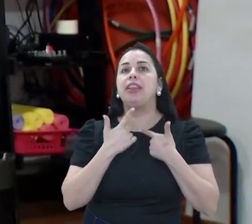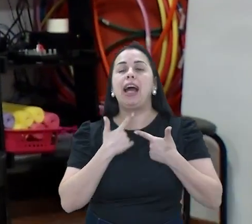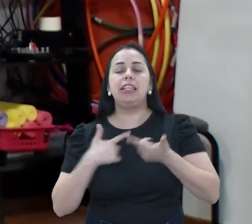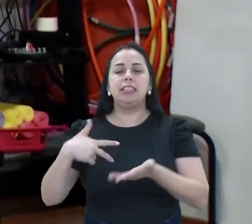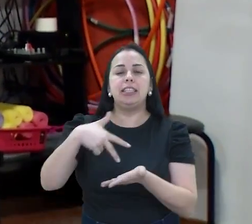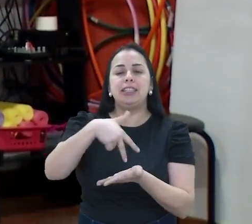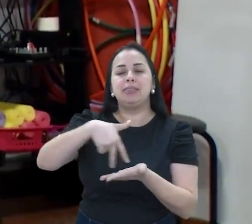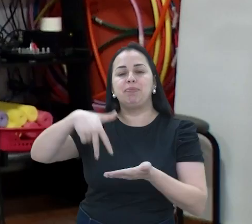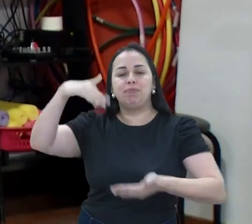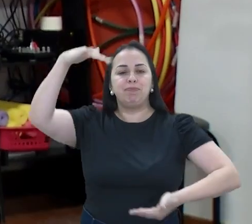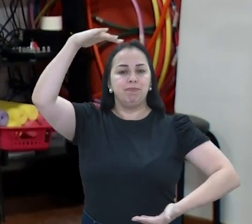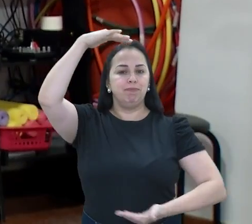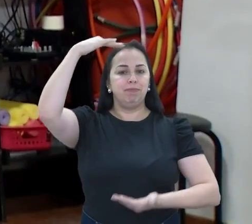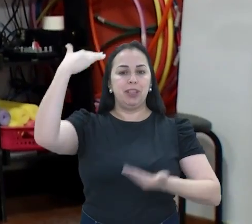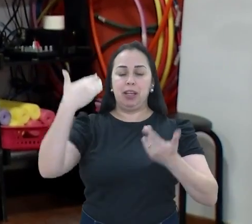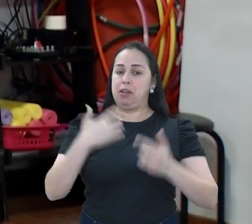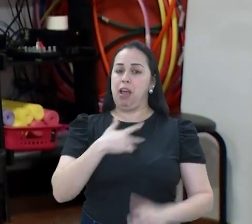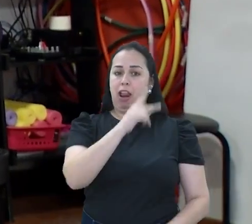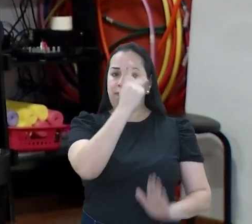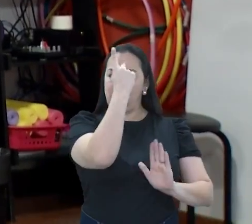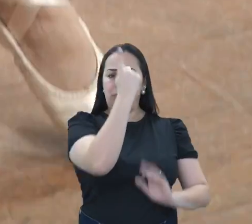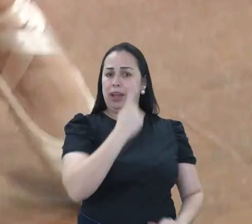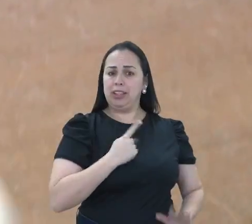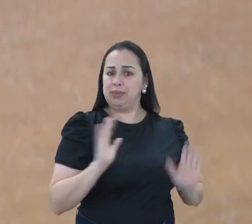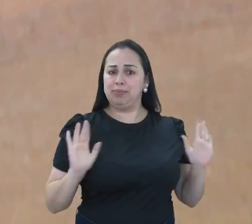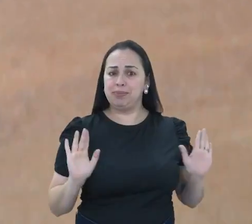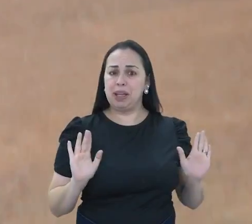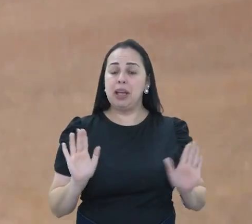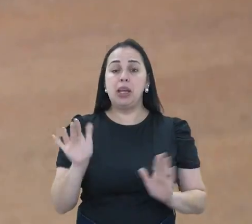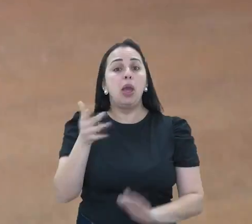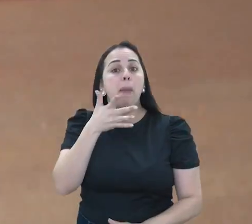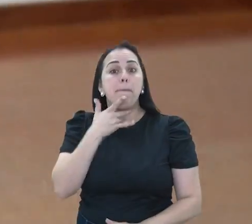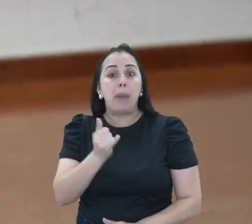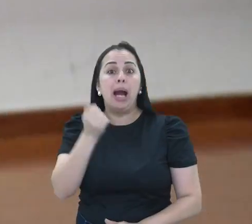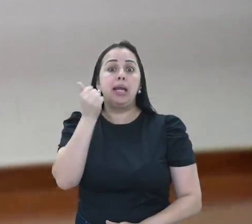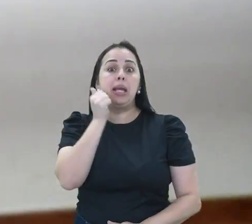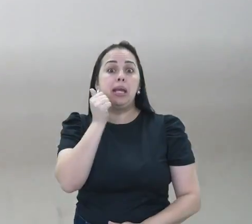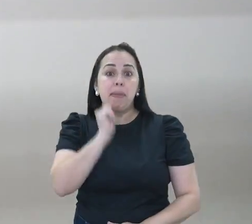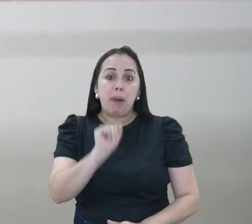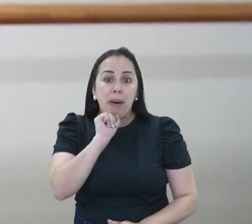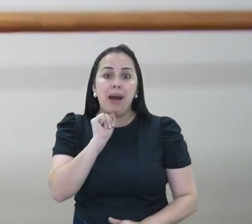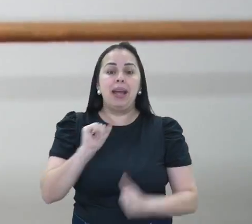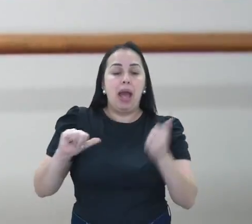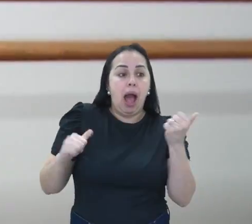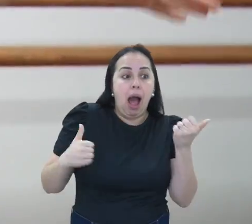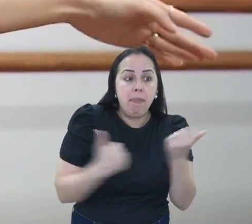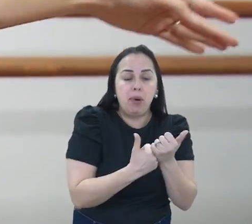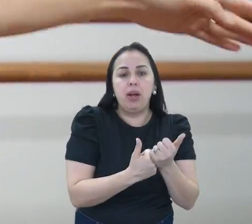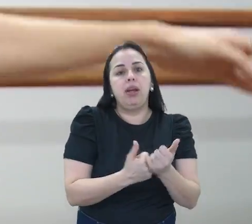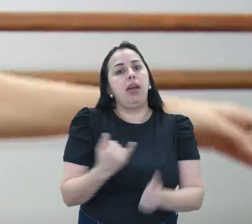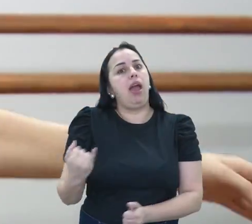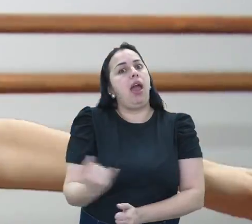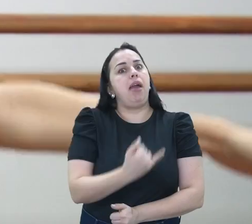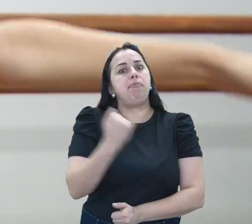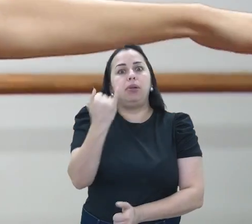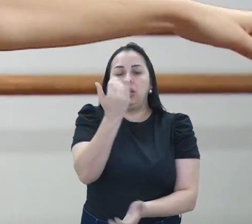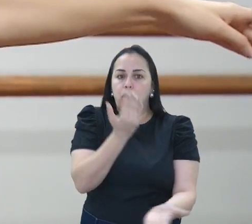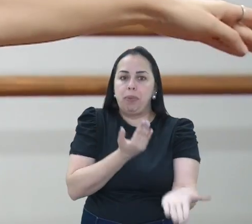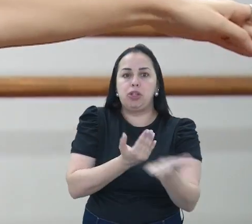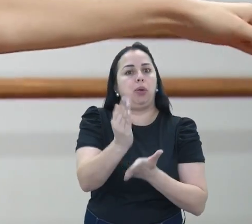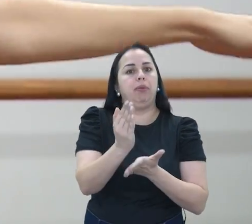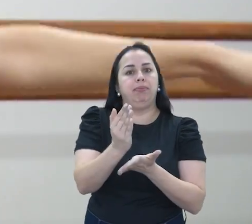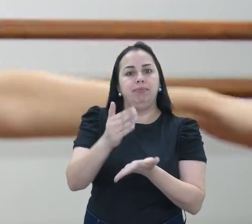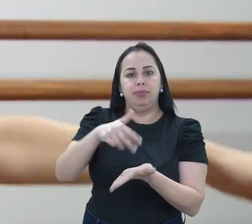de começar a dançar veio por vontade própria. E o apoio dos pais e amigos foi essencial para que ela